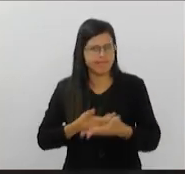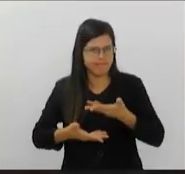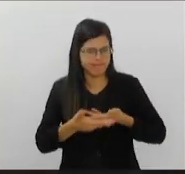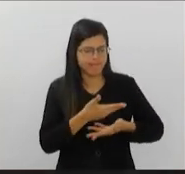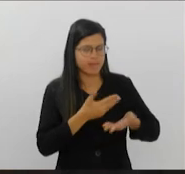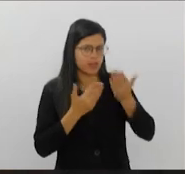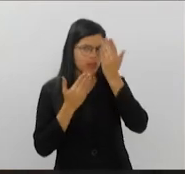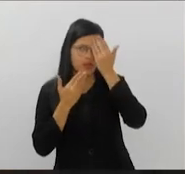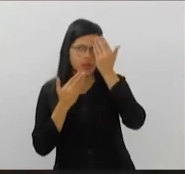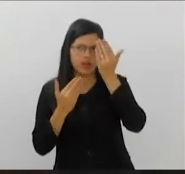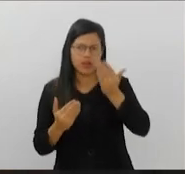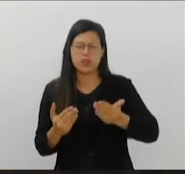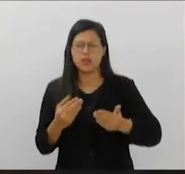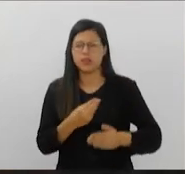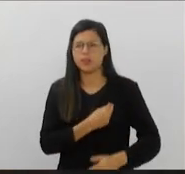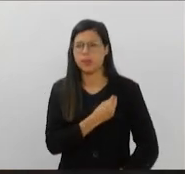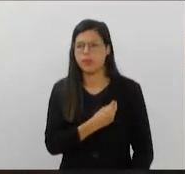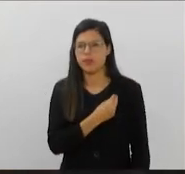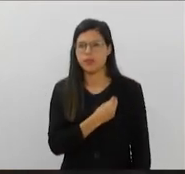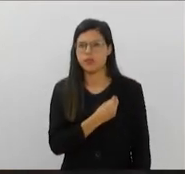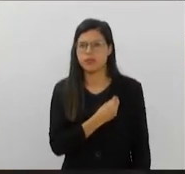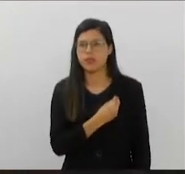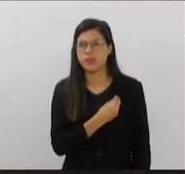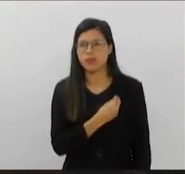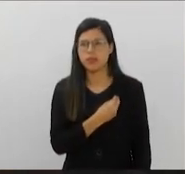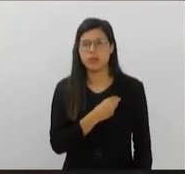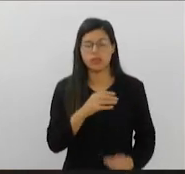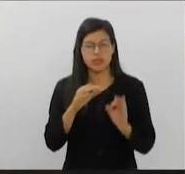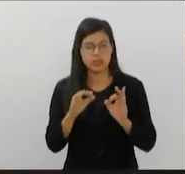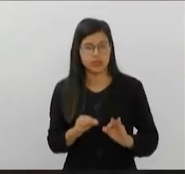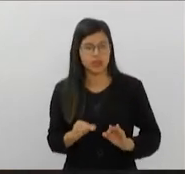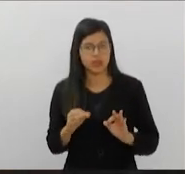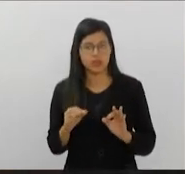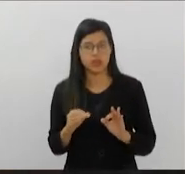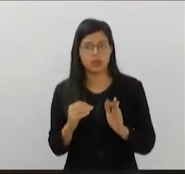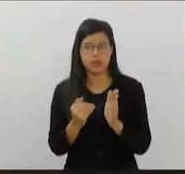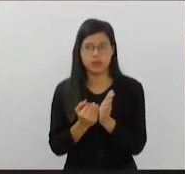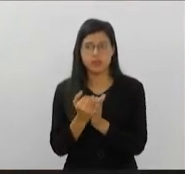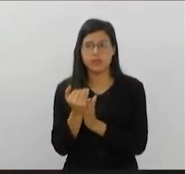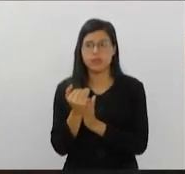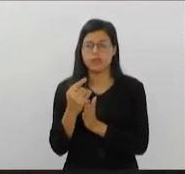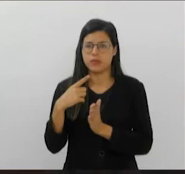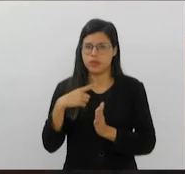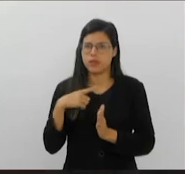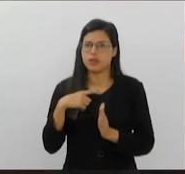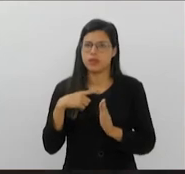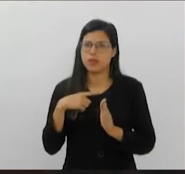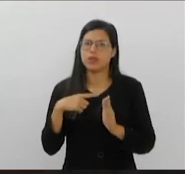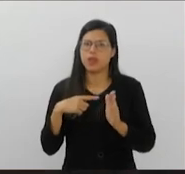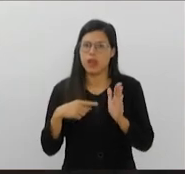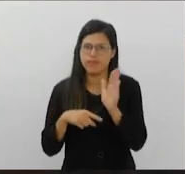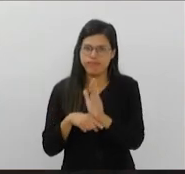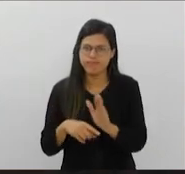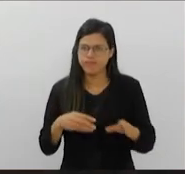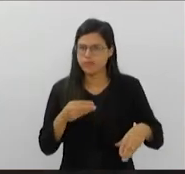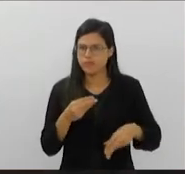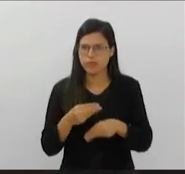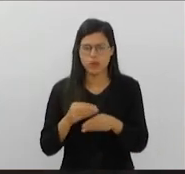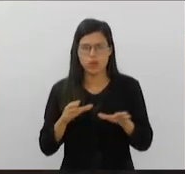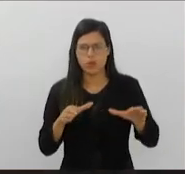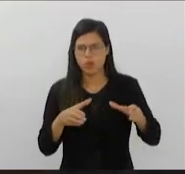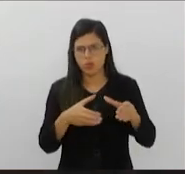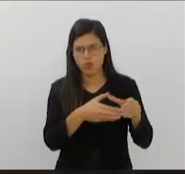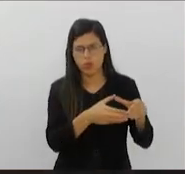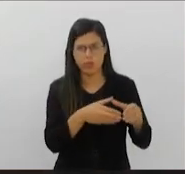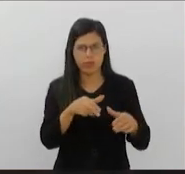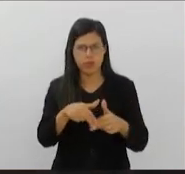agradeço, Esquerdo, pela presença e eu tenho certeza que você, desde o início, tem contribuído muito aqui na casa com a frente parlamentar, por isso